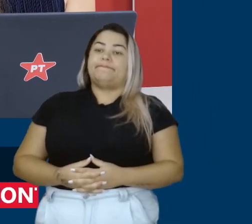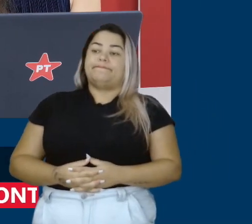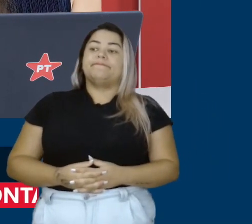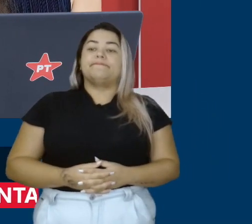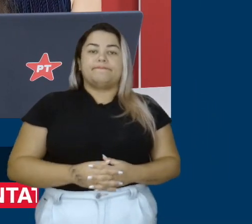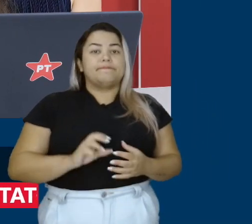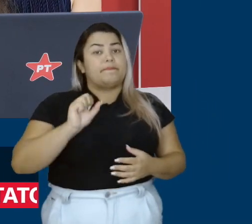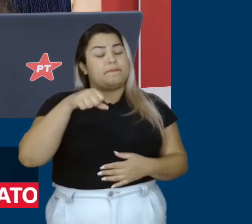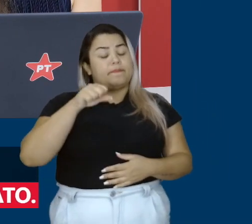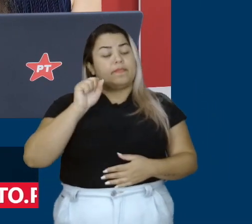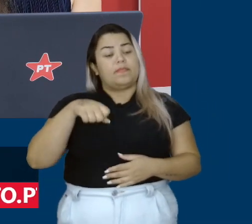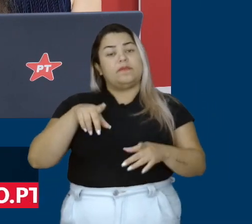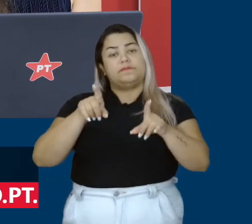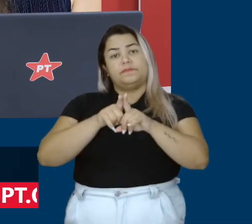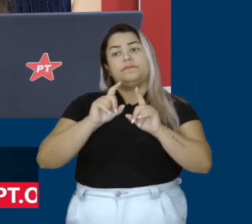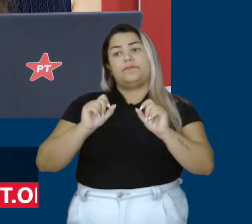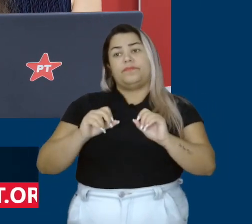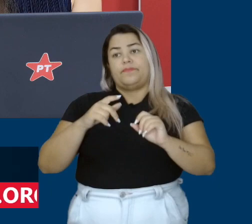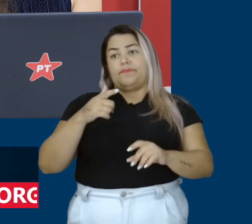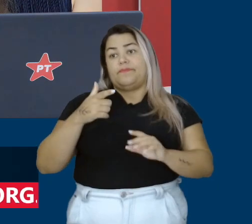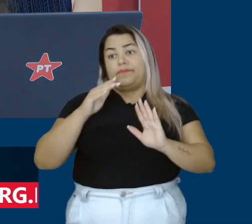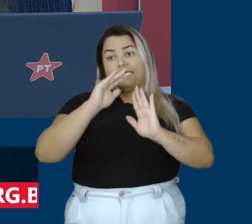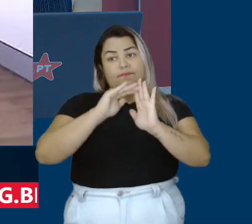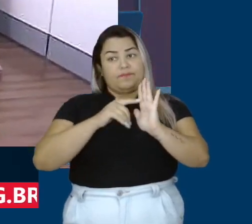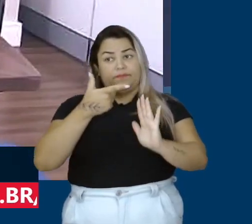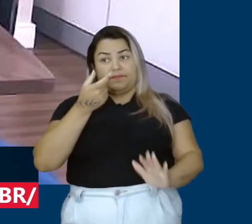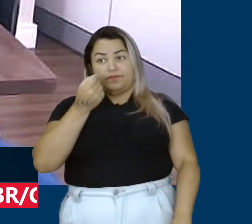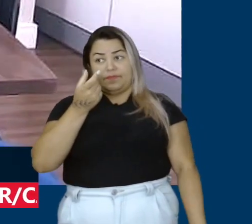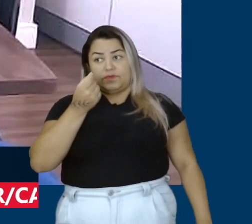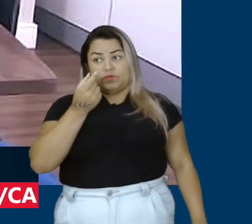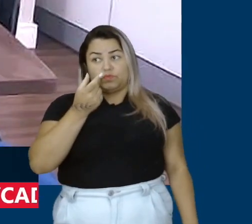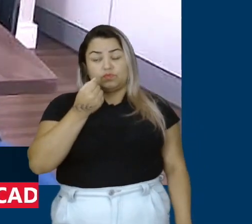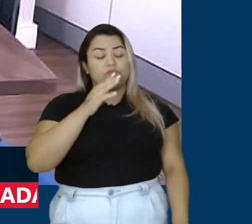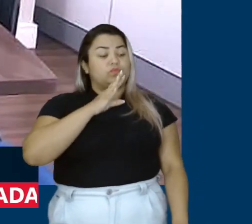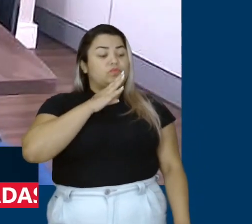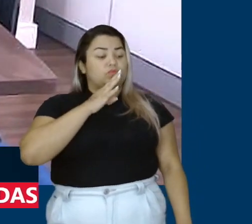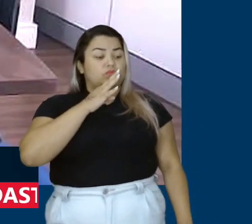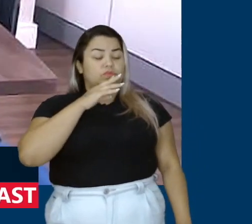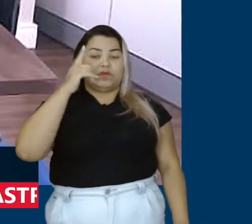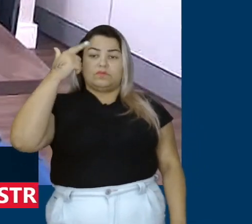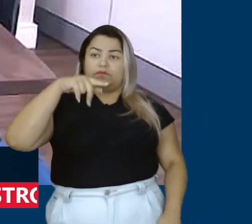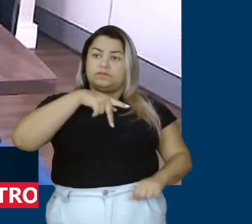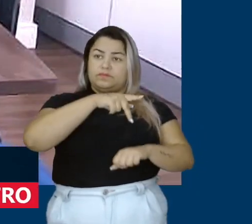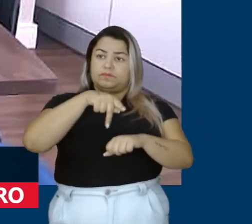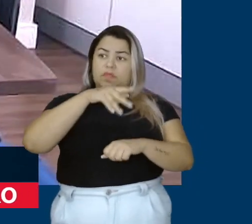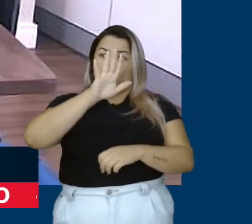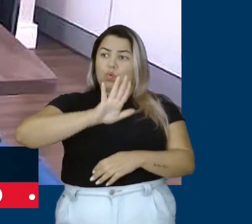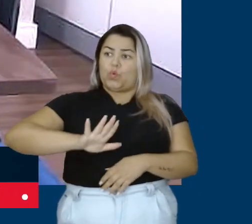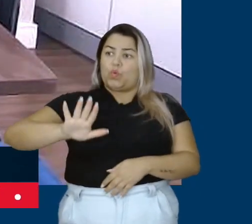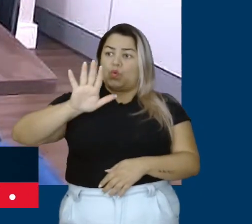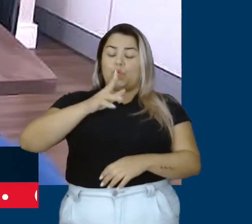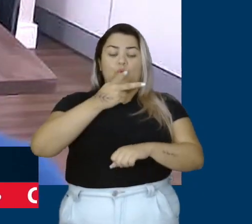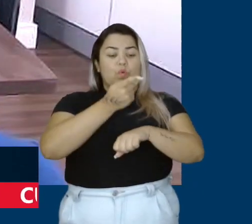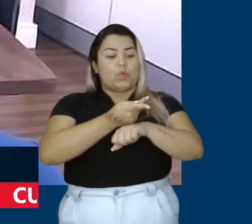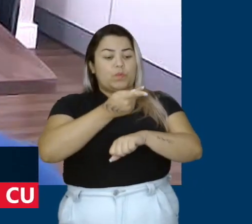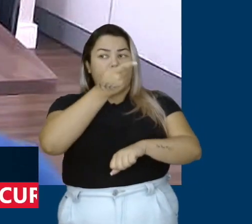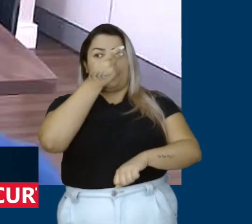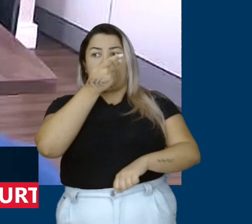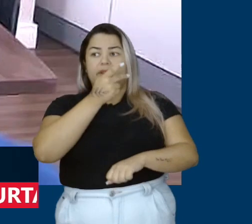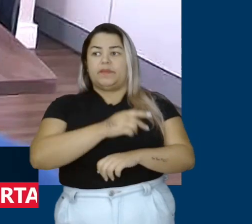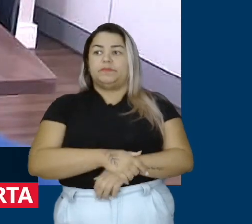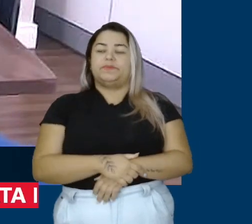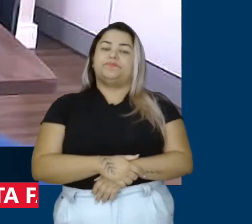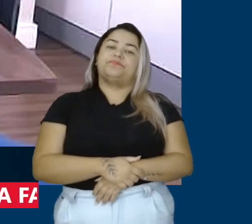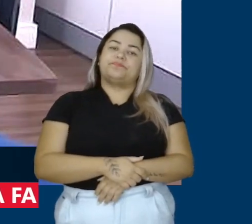É verdade. O programa tem 20 anos, é um programa conhecido internacional e nacionalmente, né? Premiado.